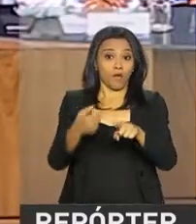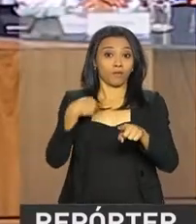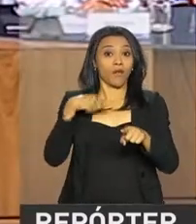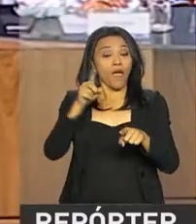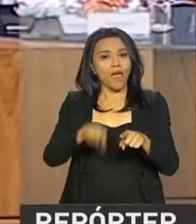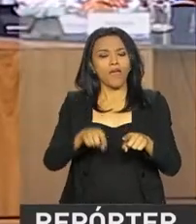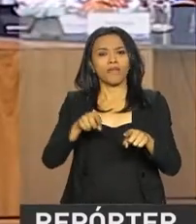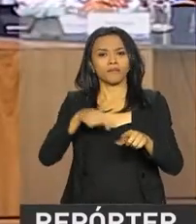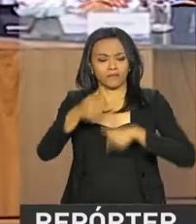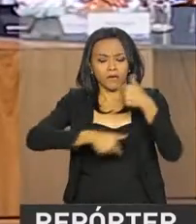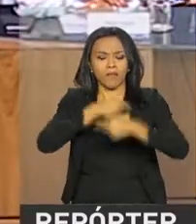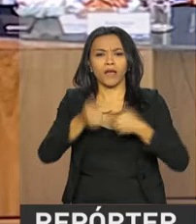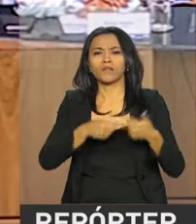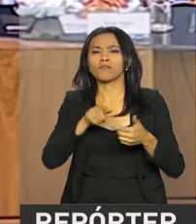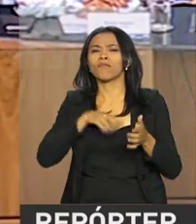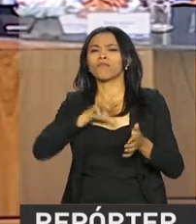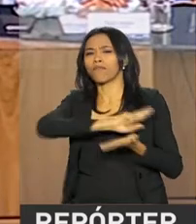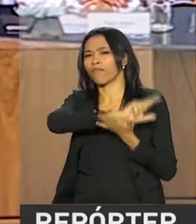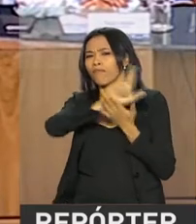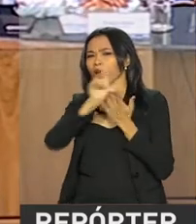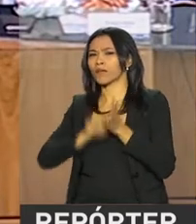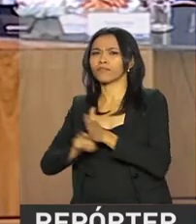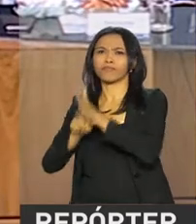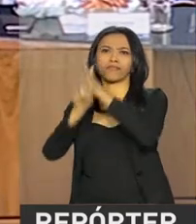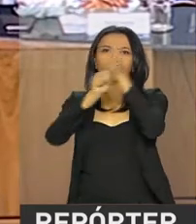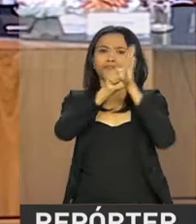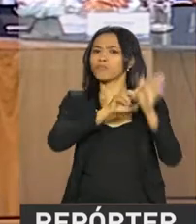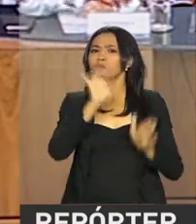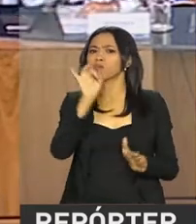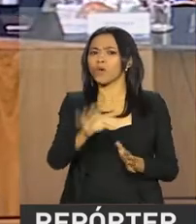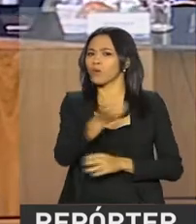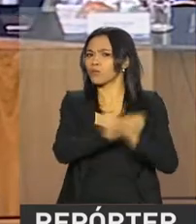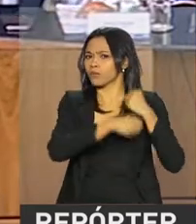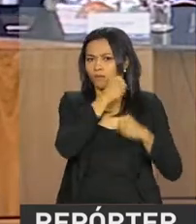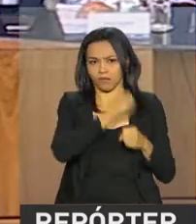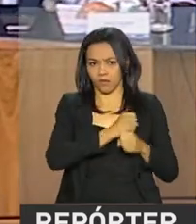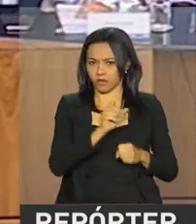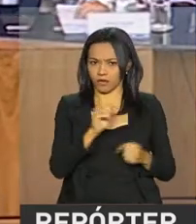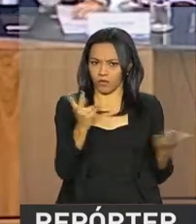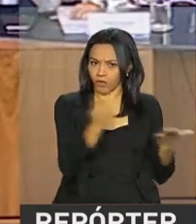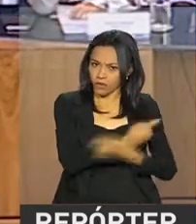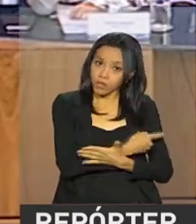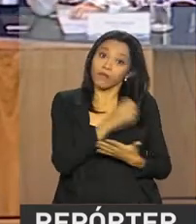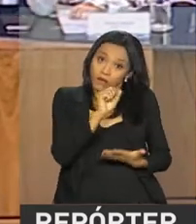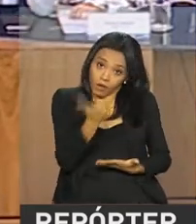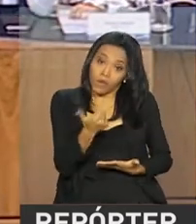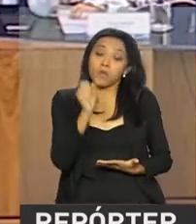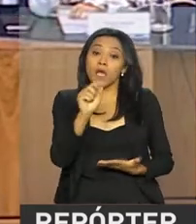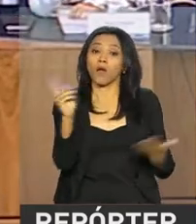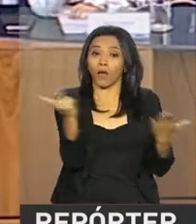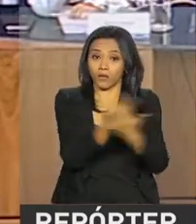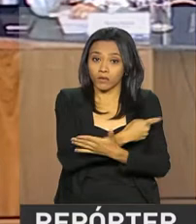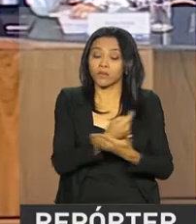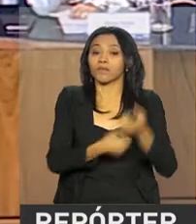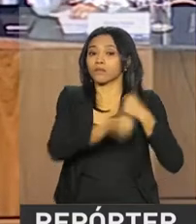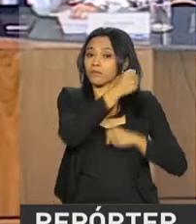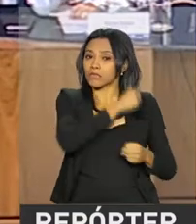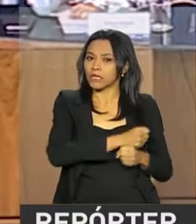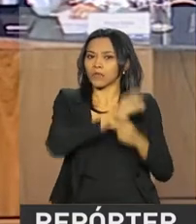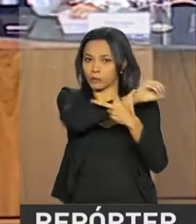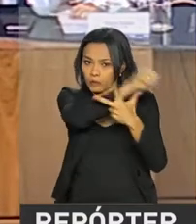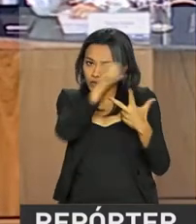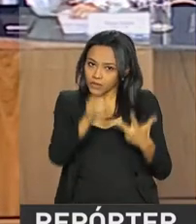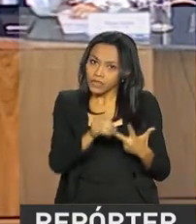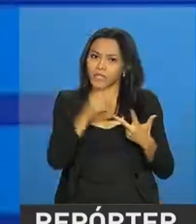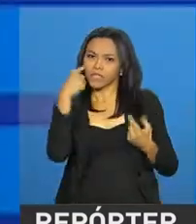decorrente de uma série de levantamentos. Então, não necessariamente só do ano passado. É óbvio que a partir dos dados do ano passado, né, das operações que foram deflagradas,